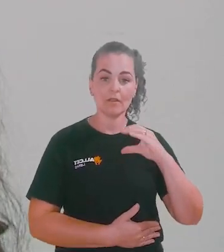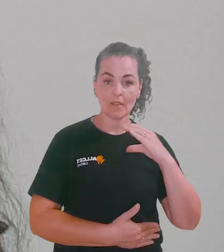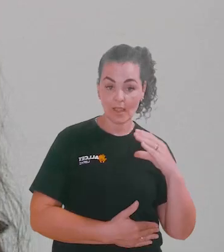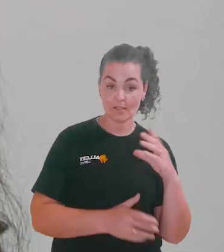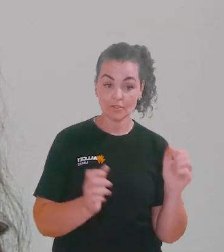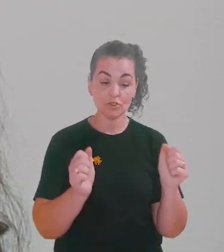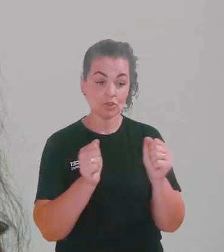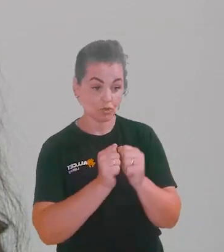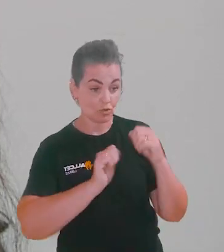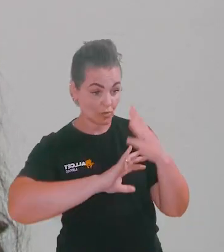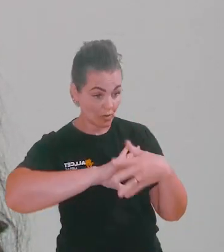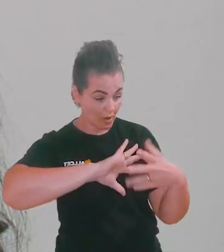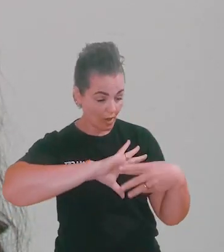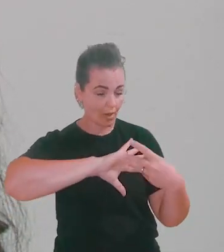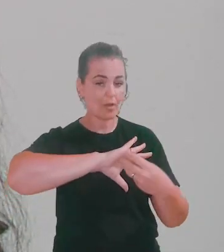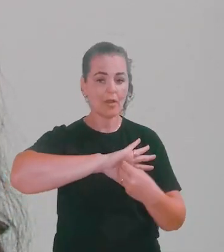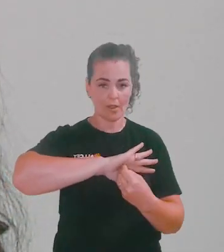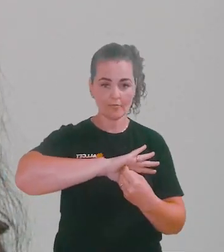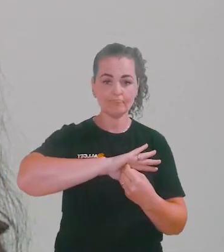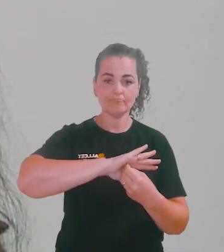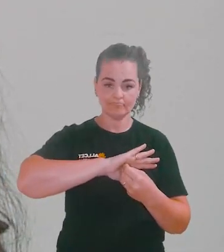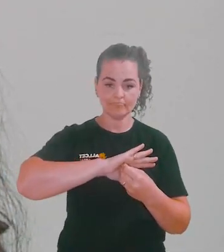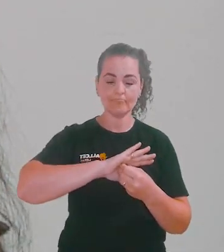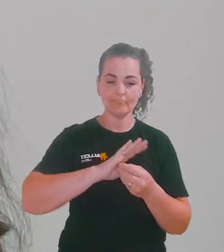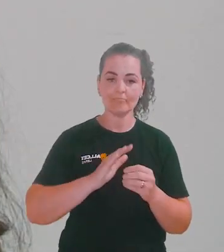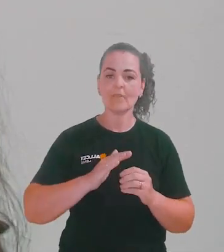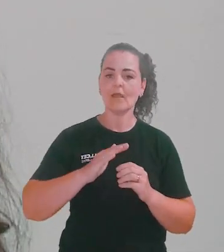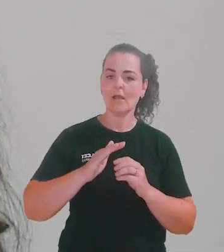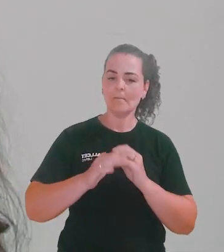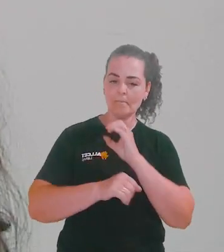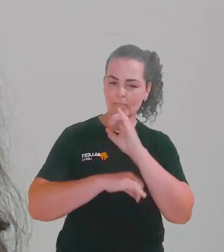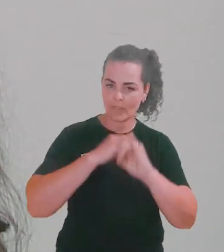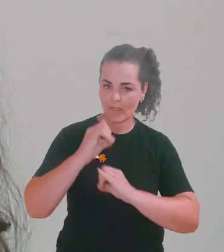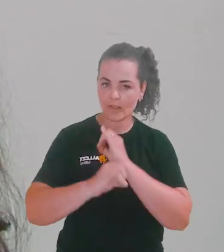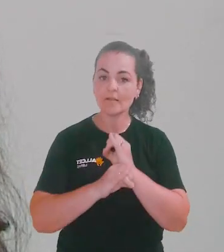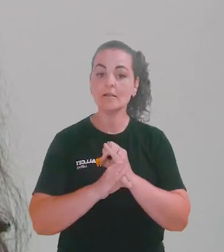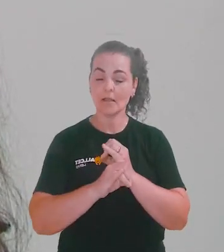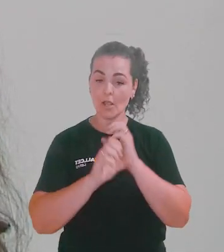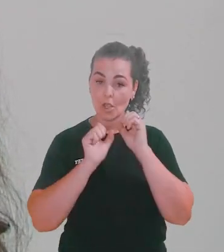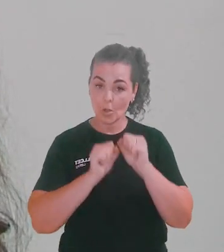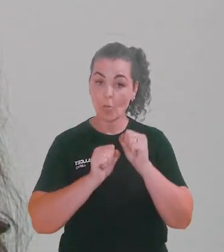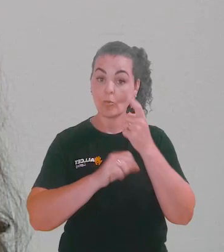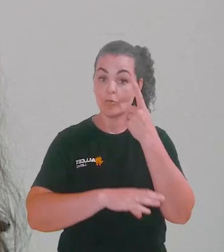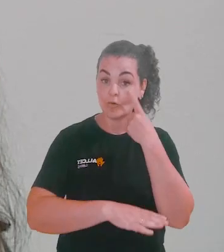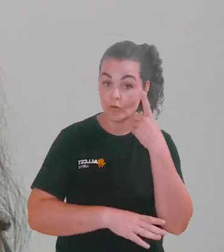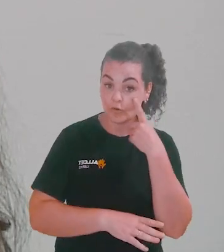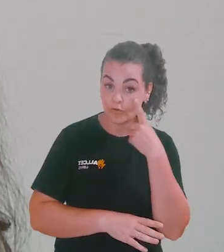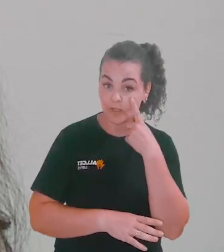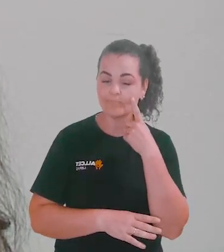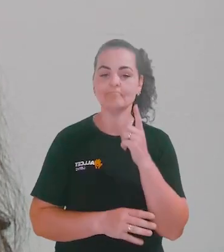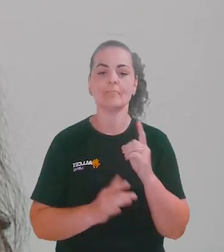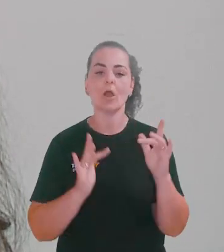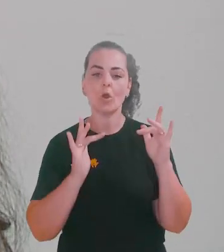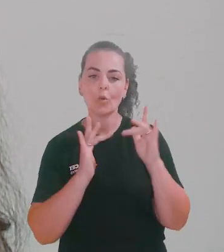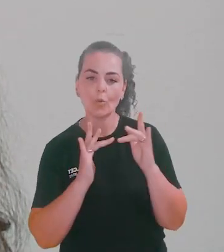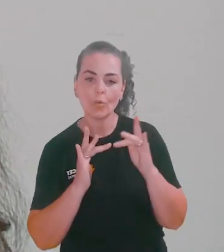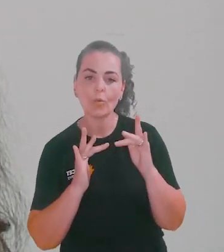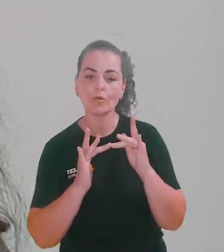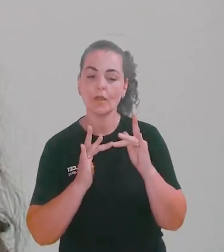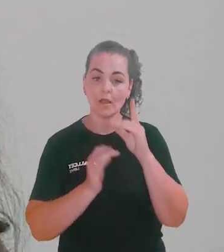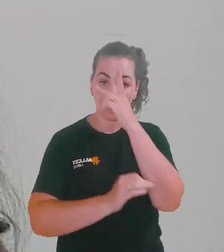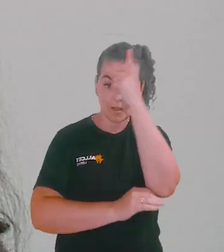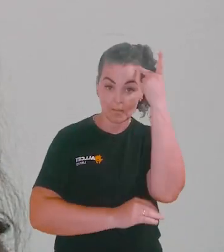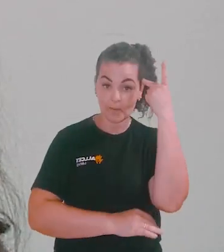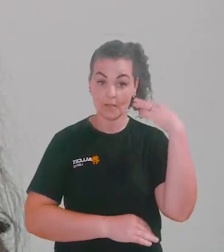que o Núcleo, junto com a CIGES, criaram uma ferramenta para viabilizar a aplicação dessa plataforma. Então, hoje a gente tem uma plataforma que